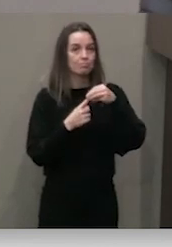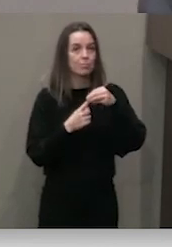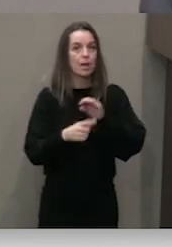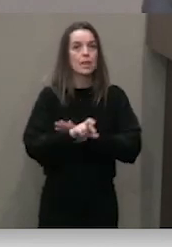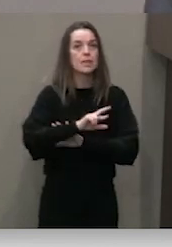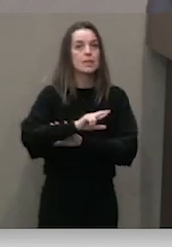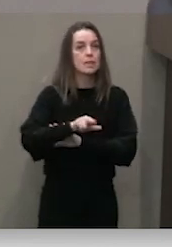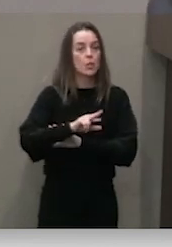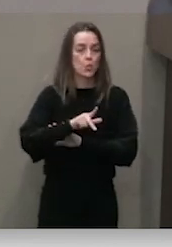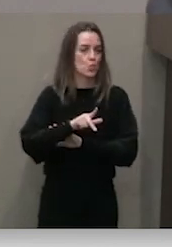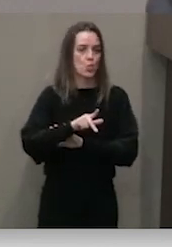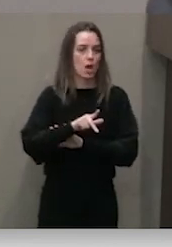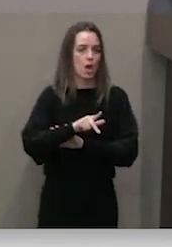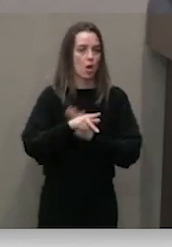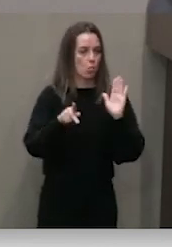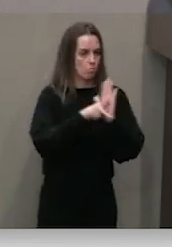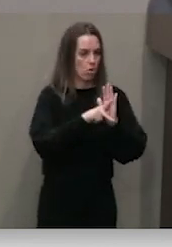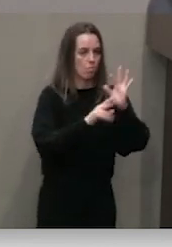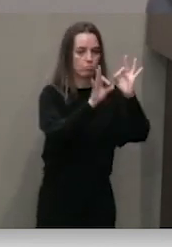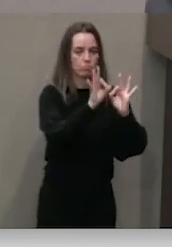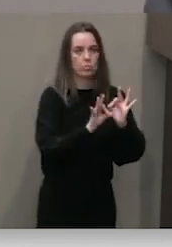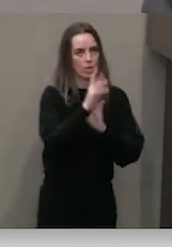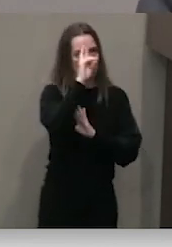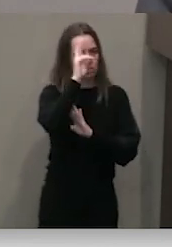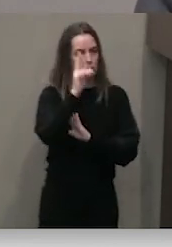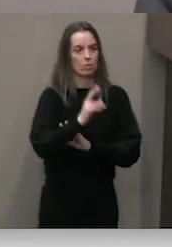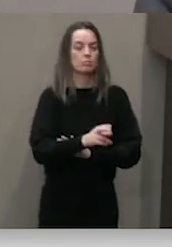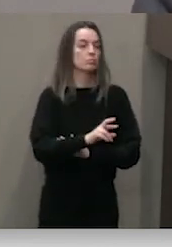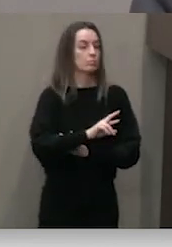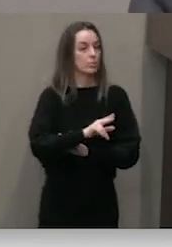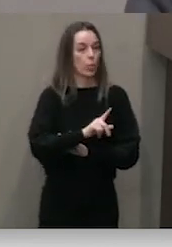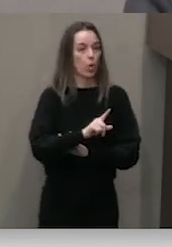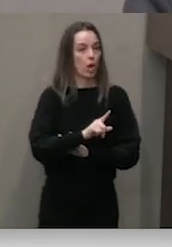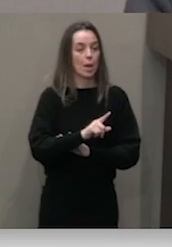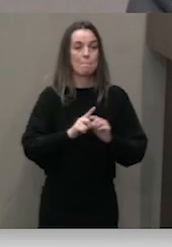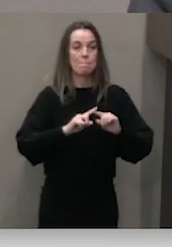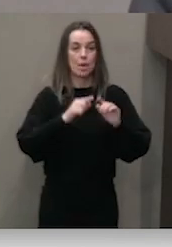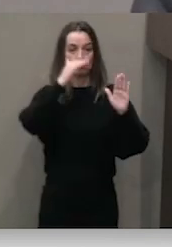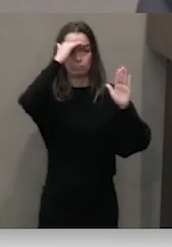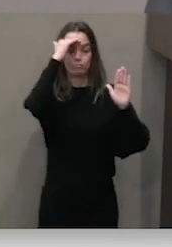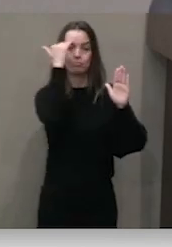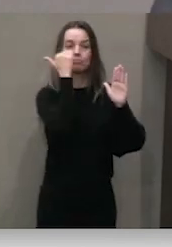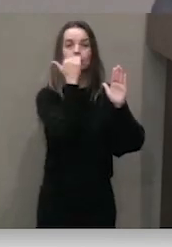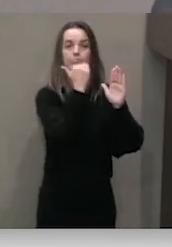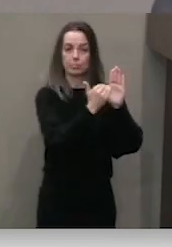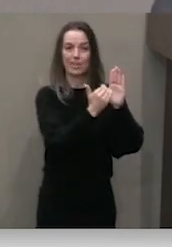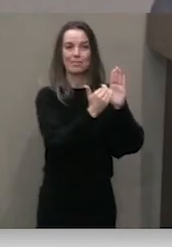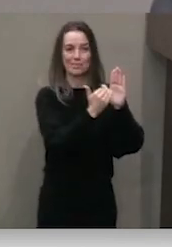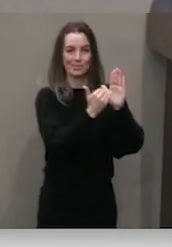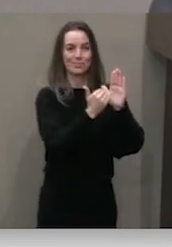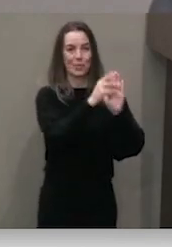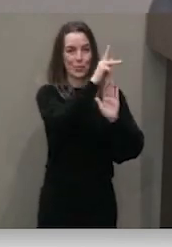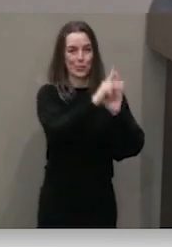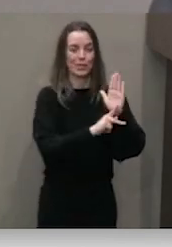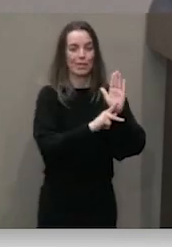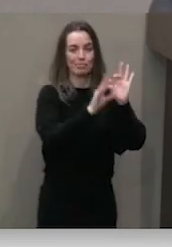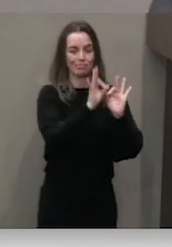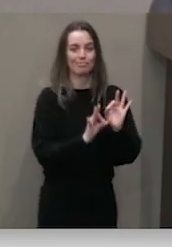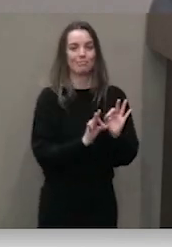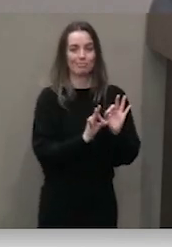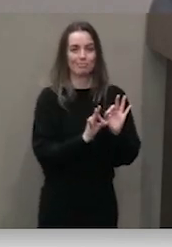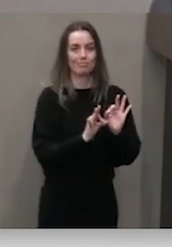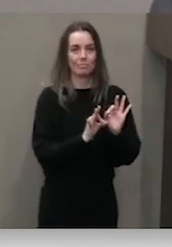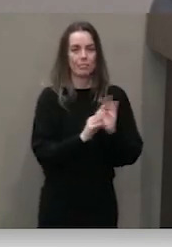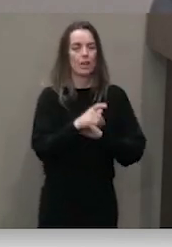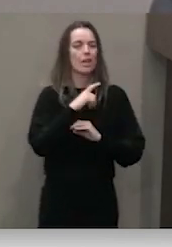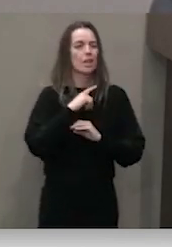é o plano diretor. O nosso problema principal é cumprirmos, todos nós, o plano diretor. Temos